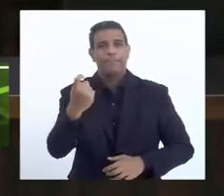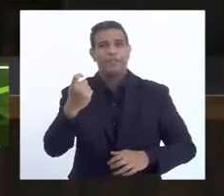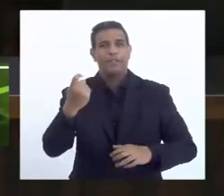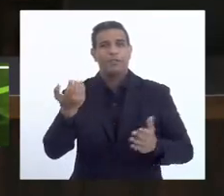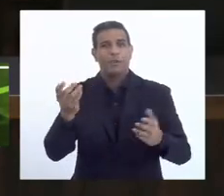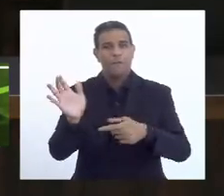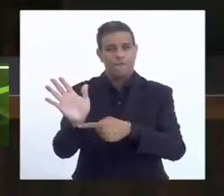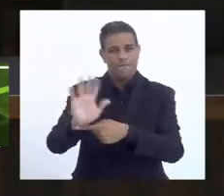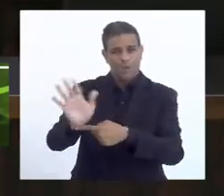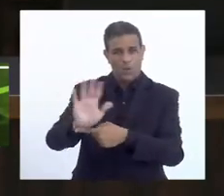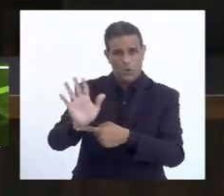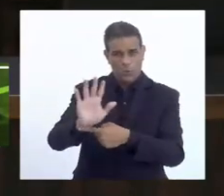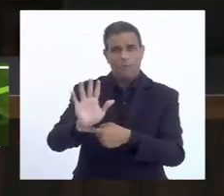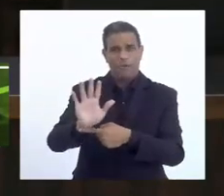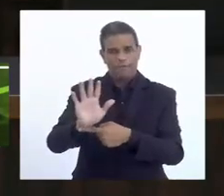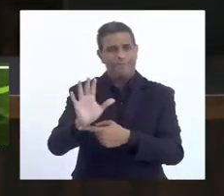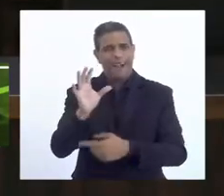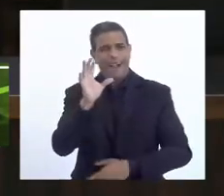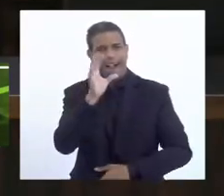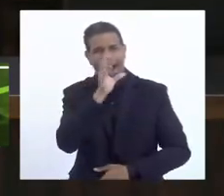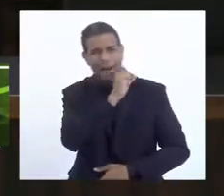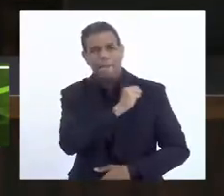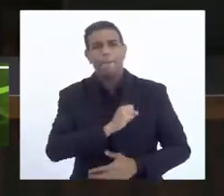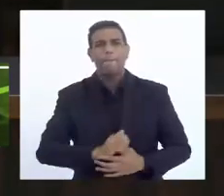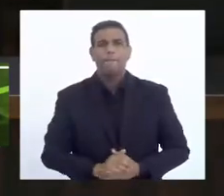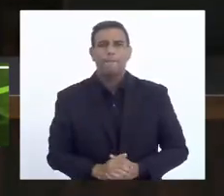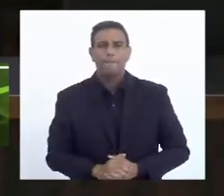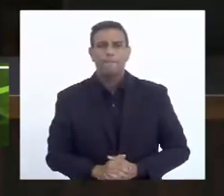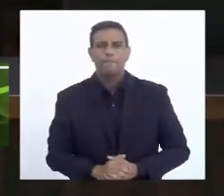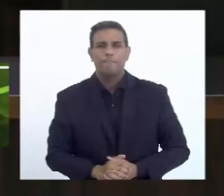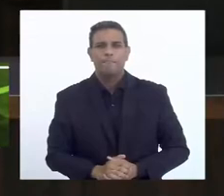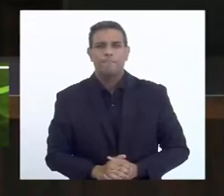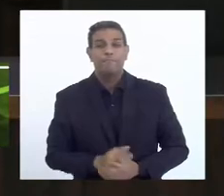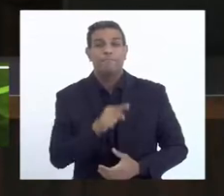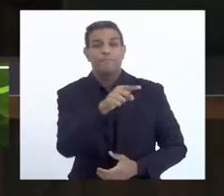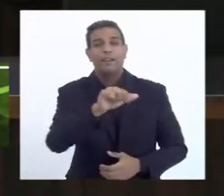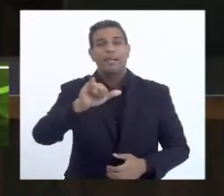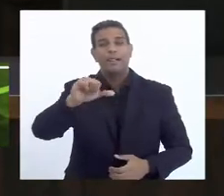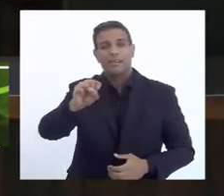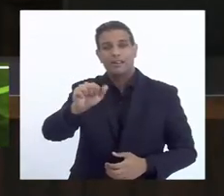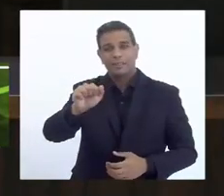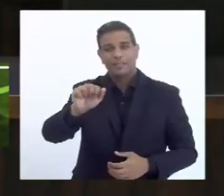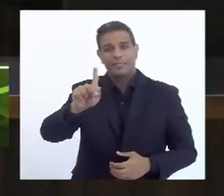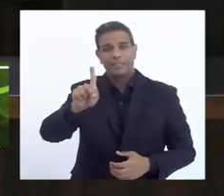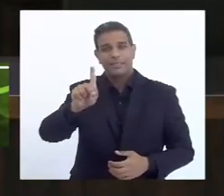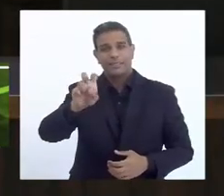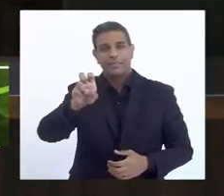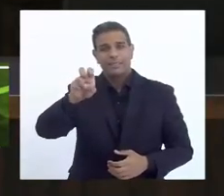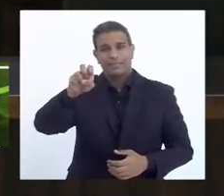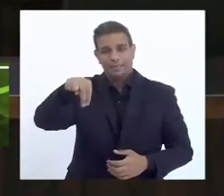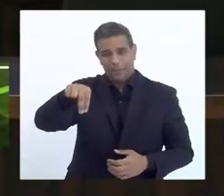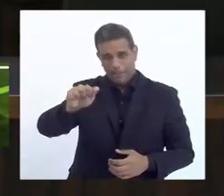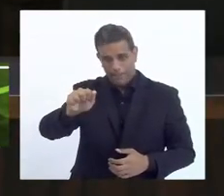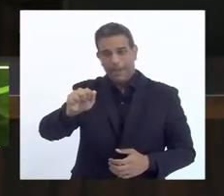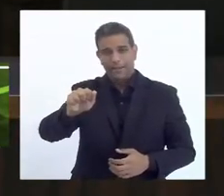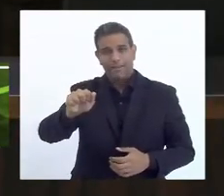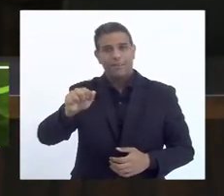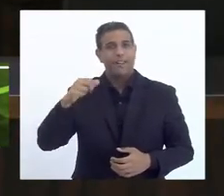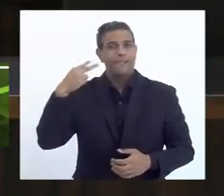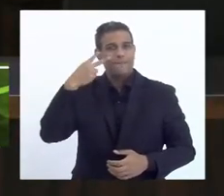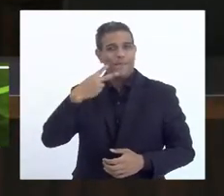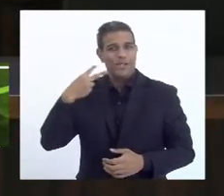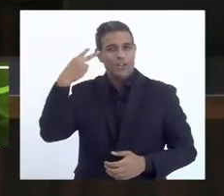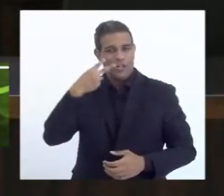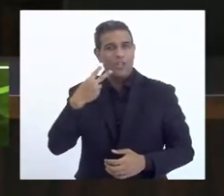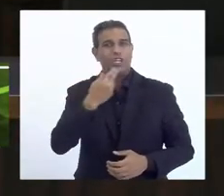rápido, e nossa querida Isa Pena, deputada estadual do PSOL, já